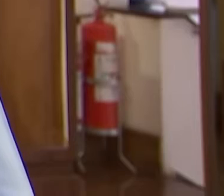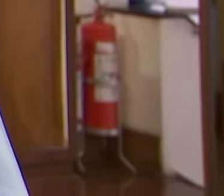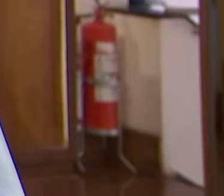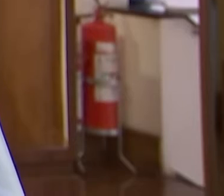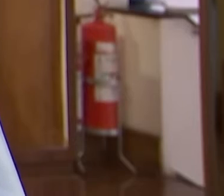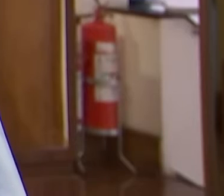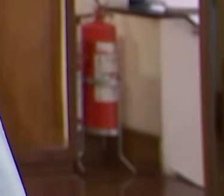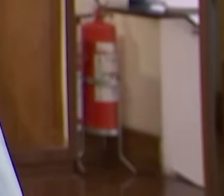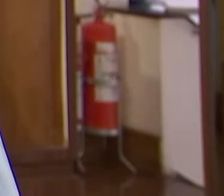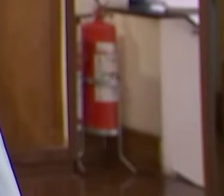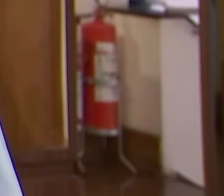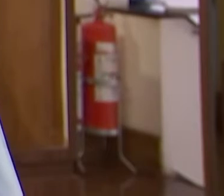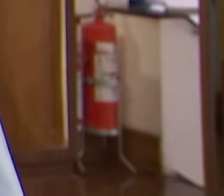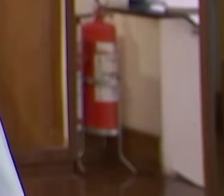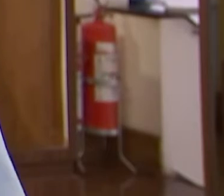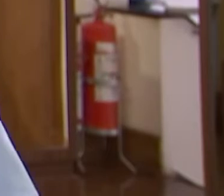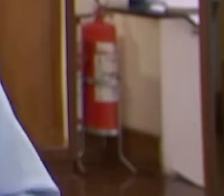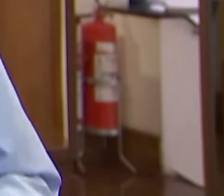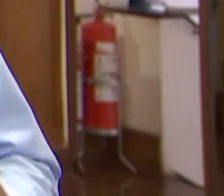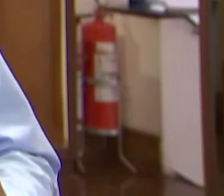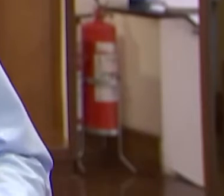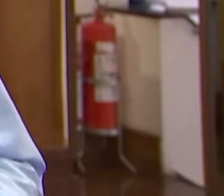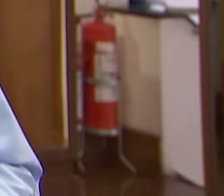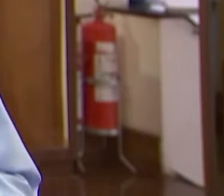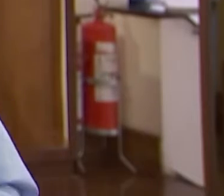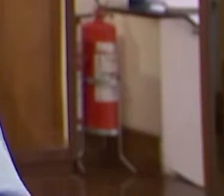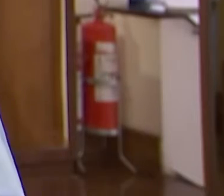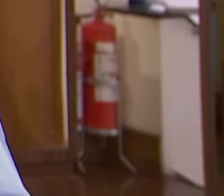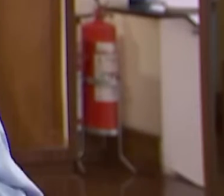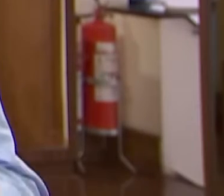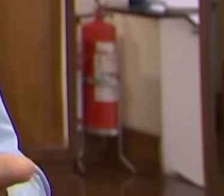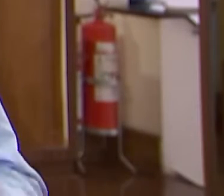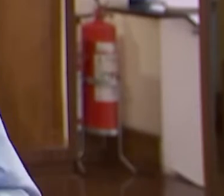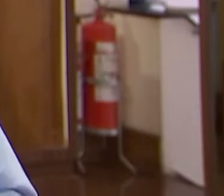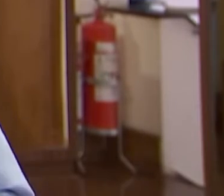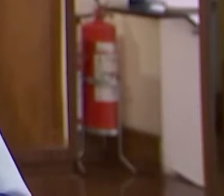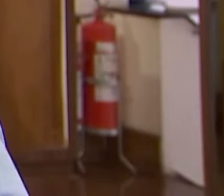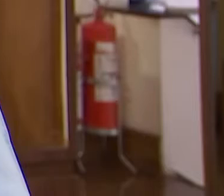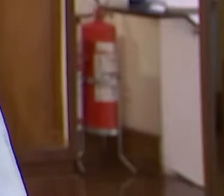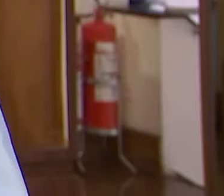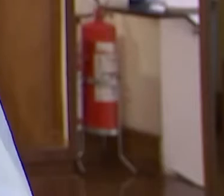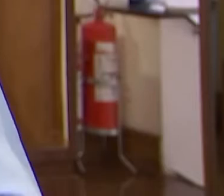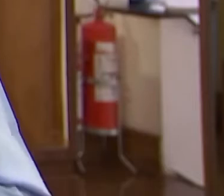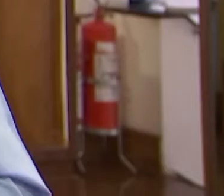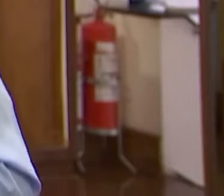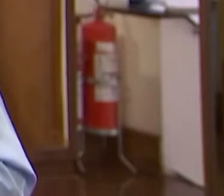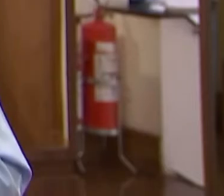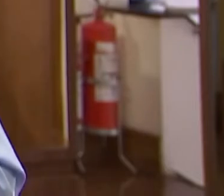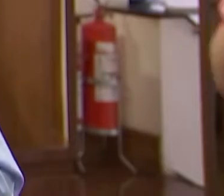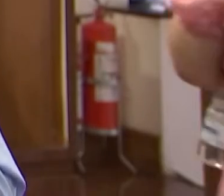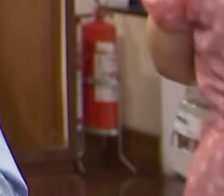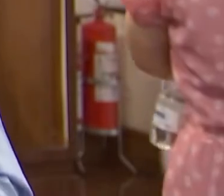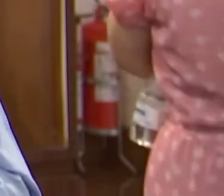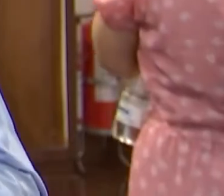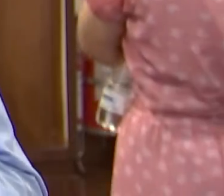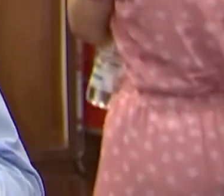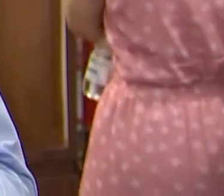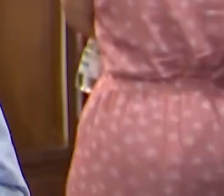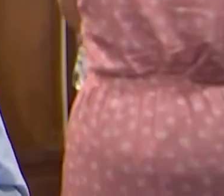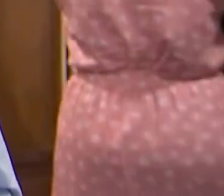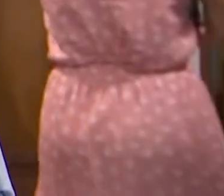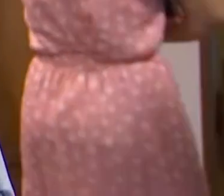tem muitas pessoas que quando a gente fala, você vai no centro, eu tenho medo, ali as pessoas pedem muito e tal, não arrancam o celular da